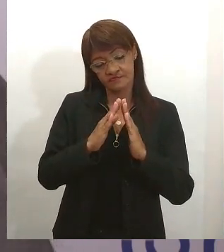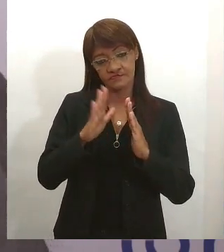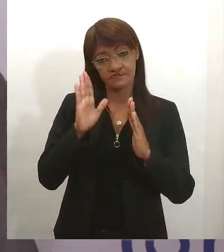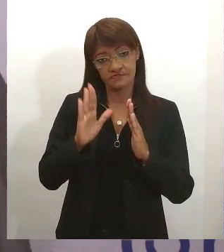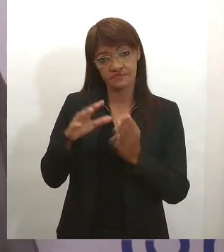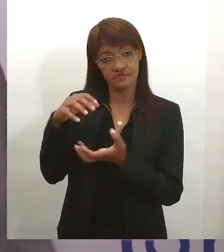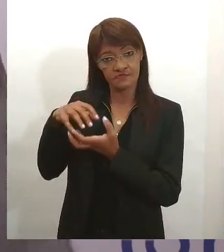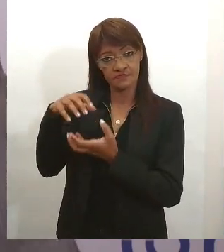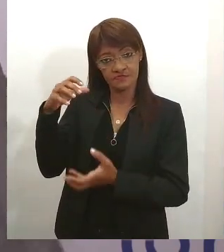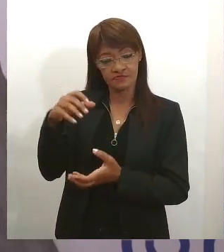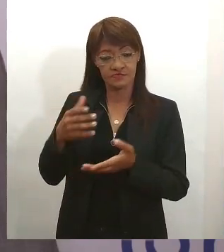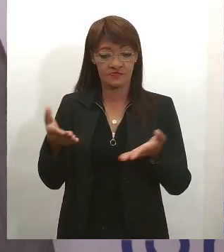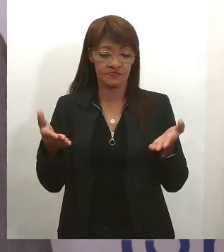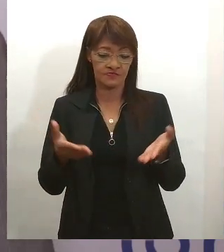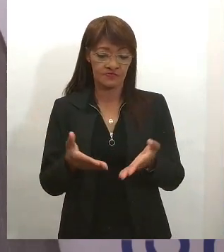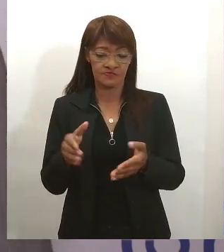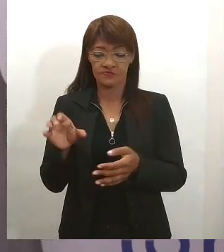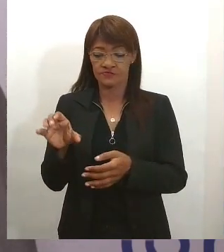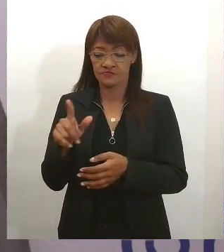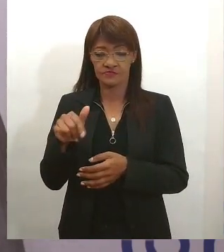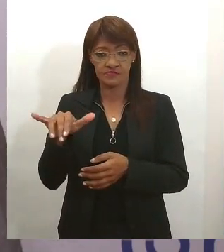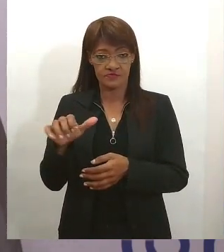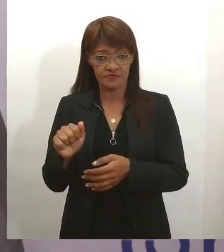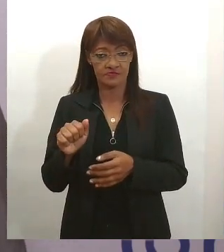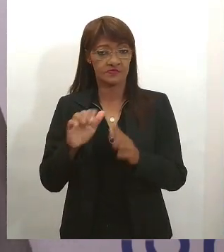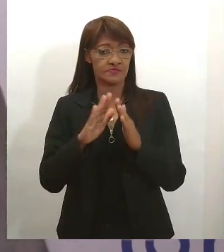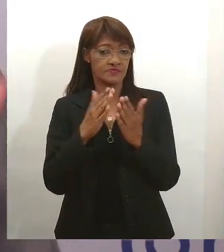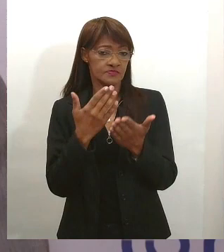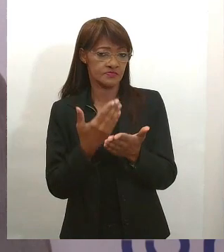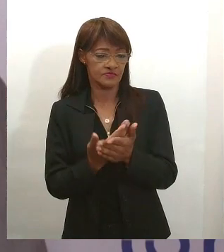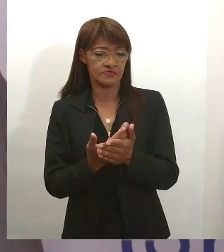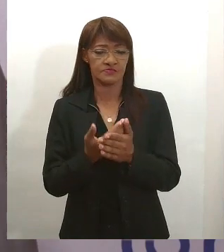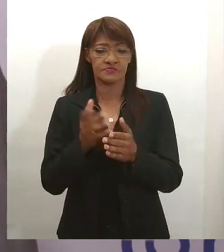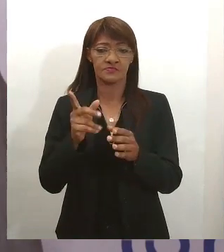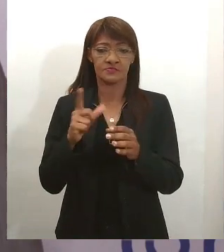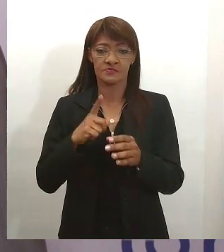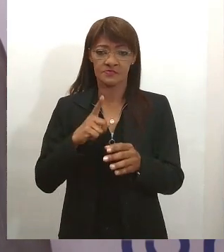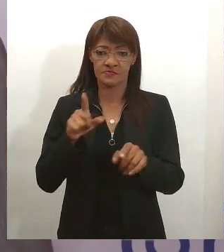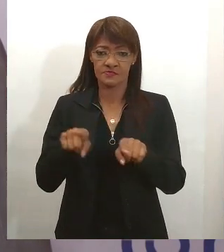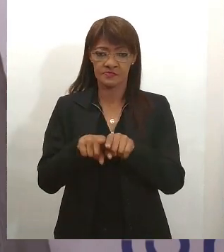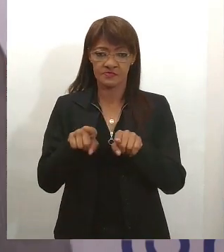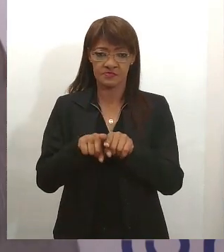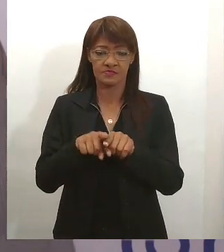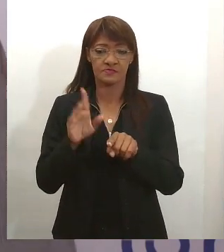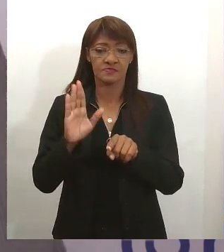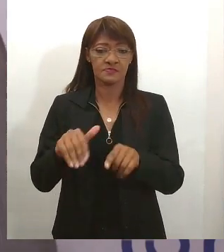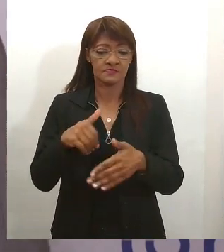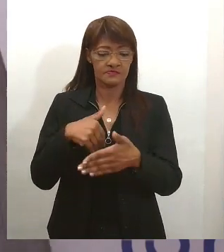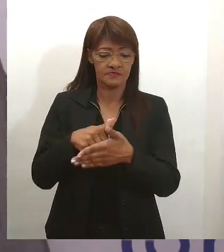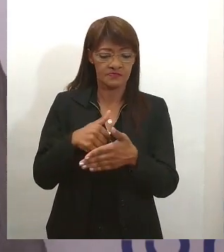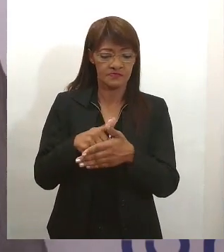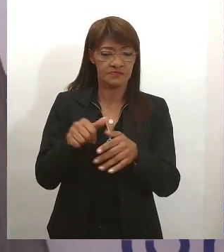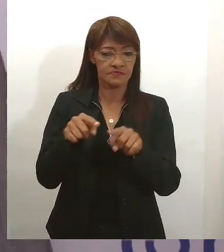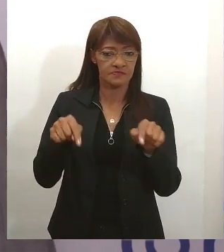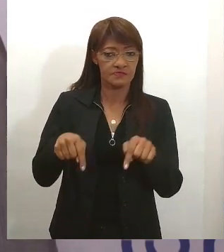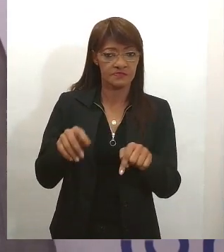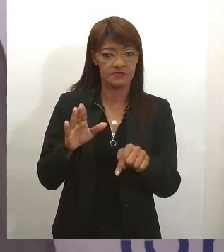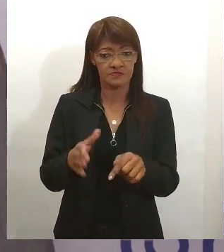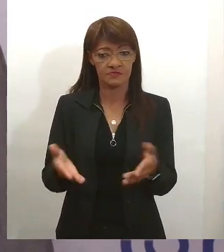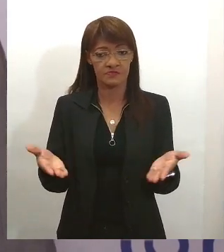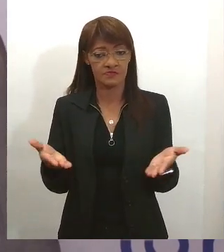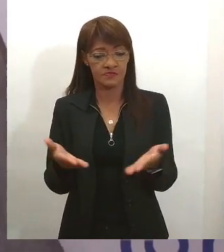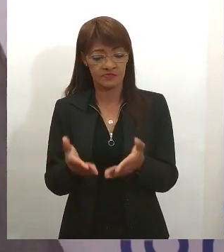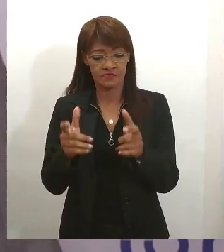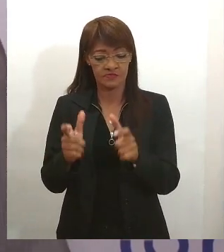escola, quadra de esportes, construiu também o Bairro do Futuro e completando agora 35 anos de existência, a gente parabeniza, né, em nome de João Carlos